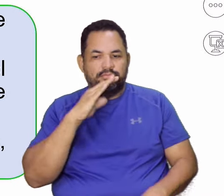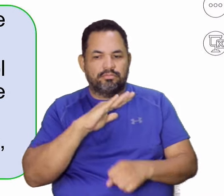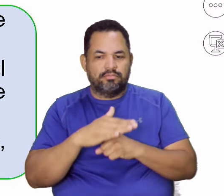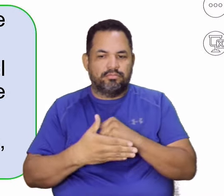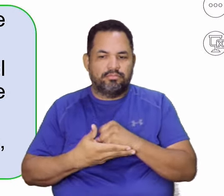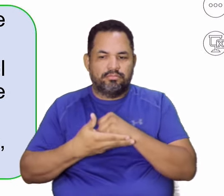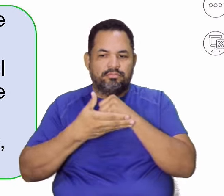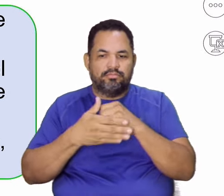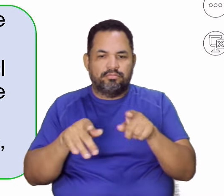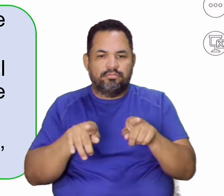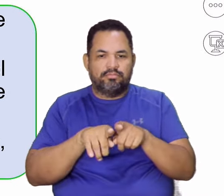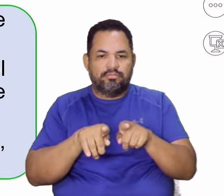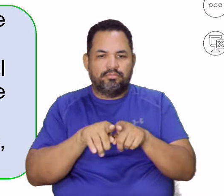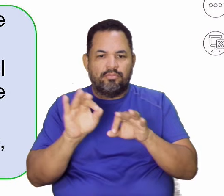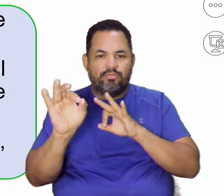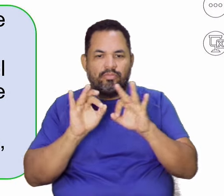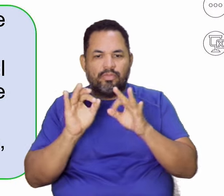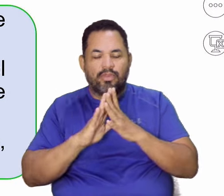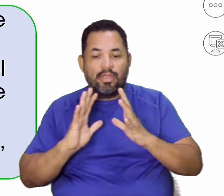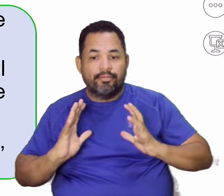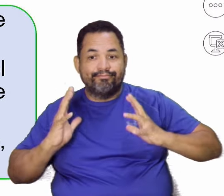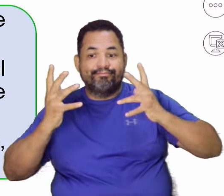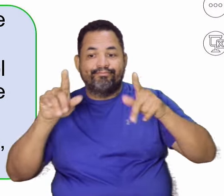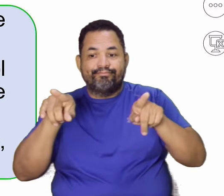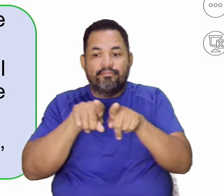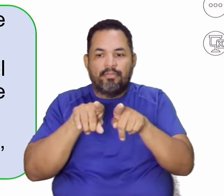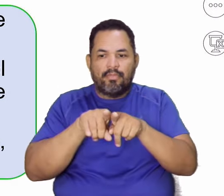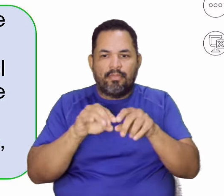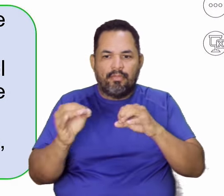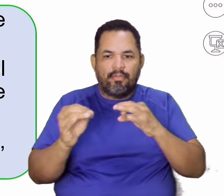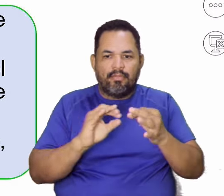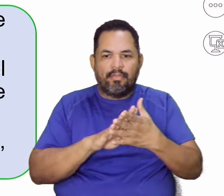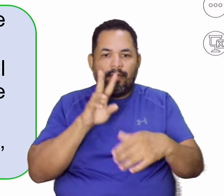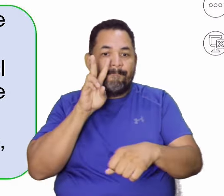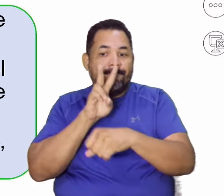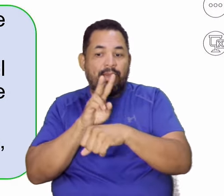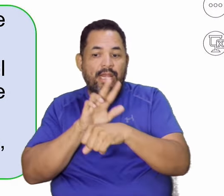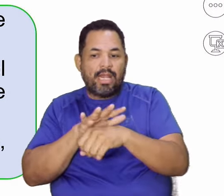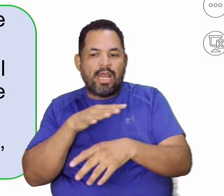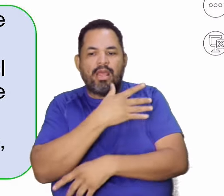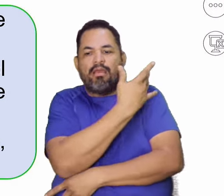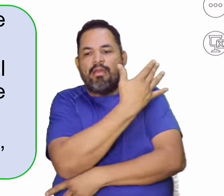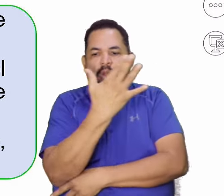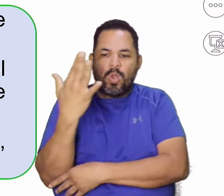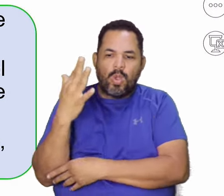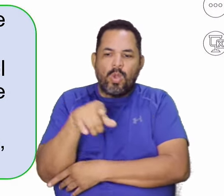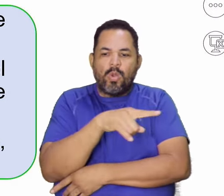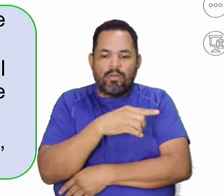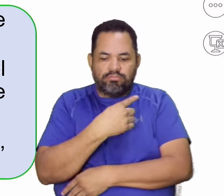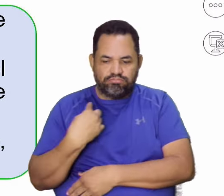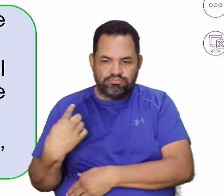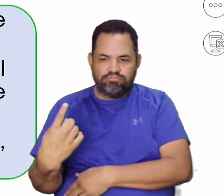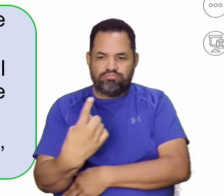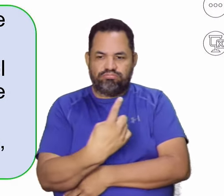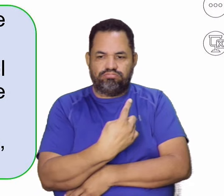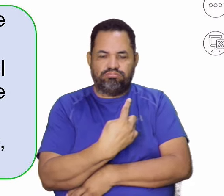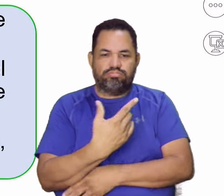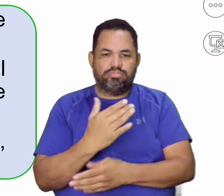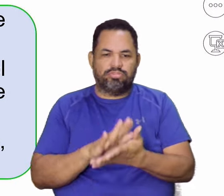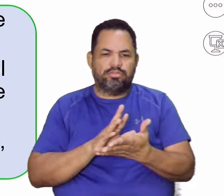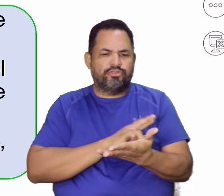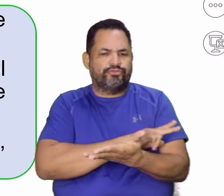sustentabilidade nos Mega eventos por exemplo na questão da Proteção Ambiental que nos cerca em diversas